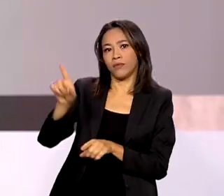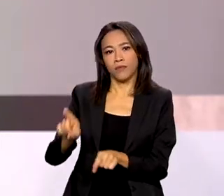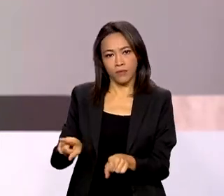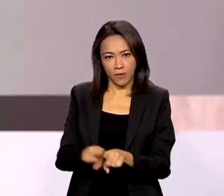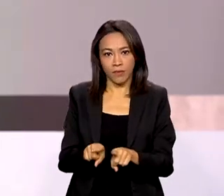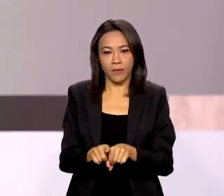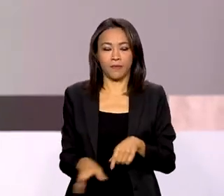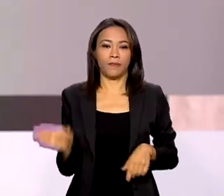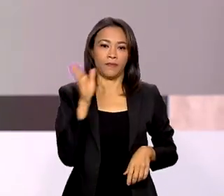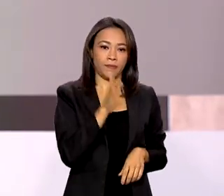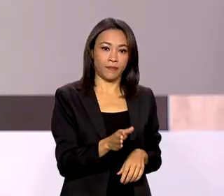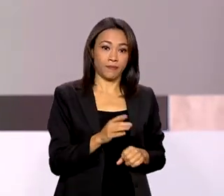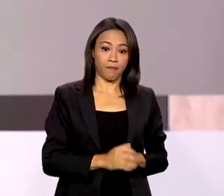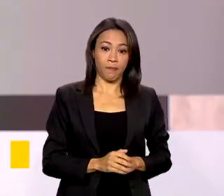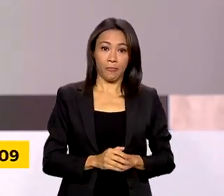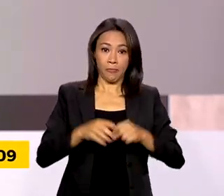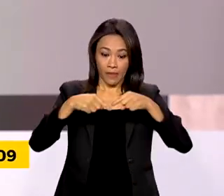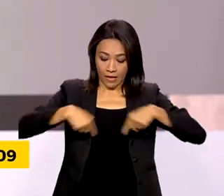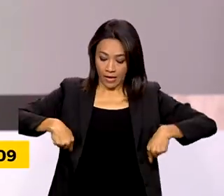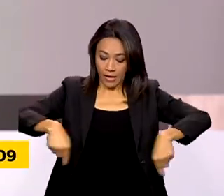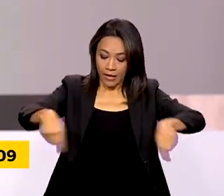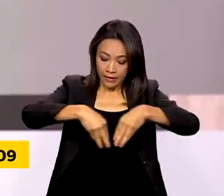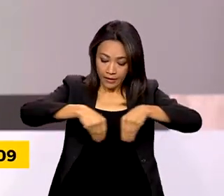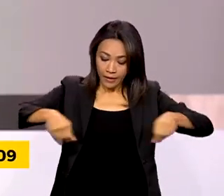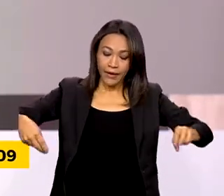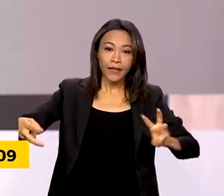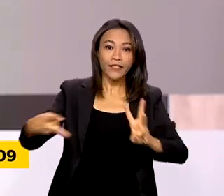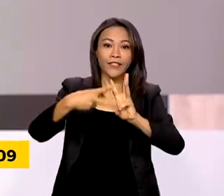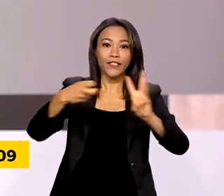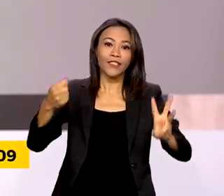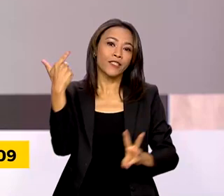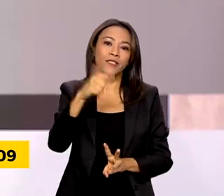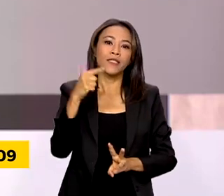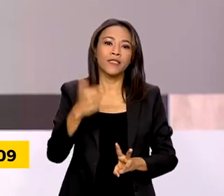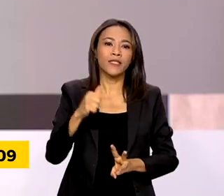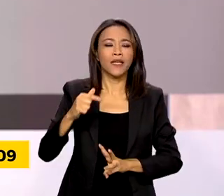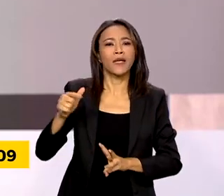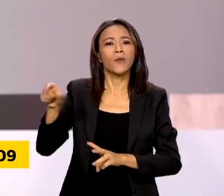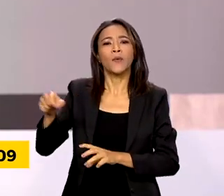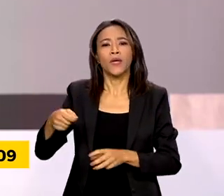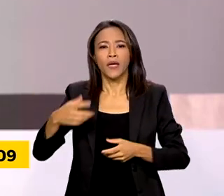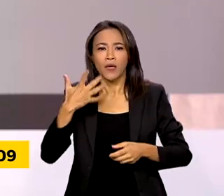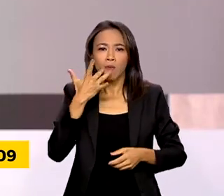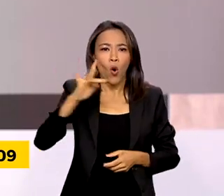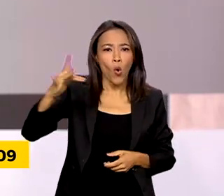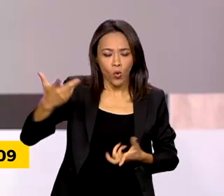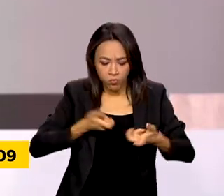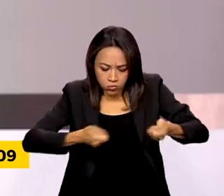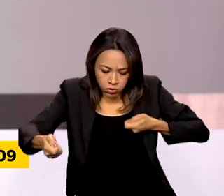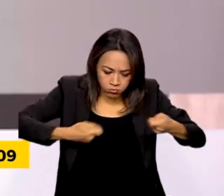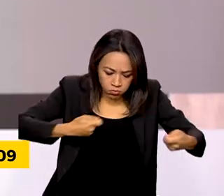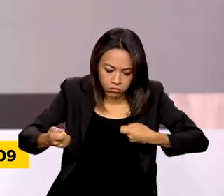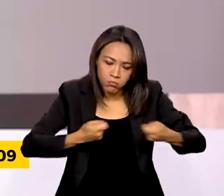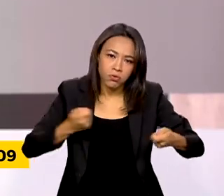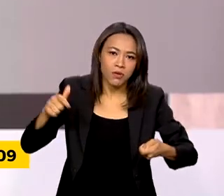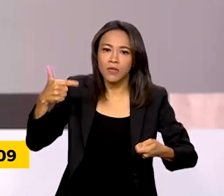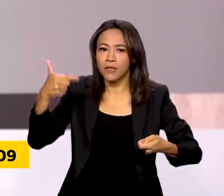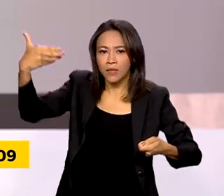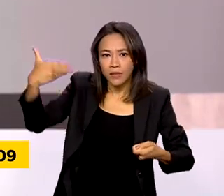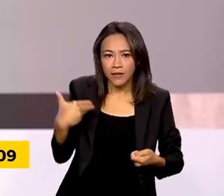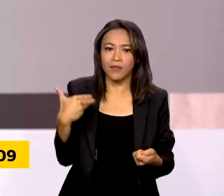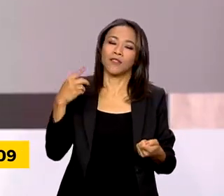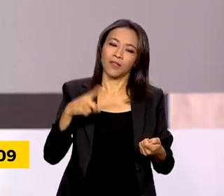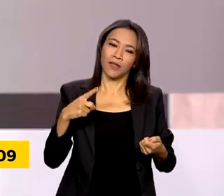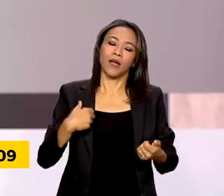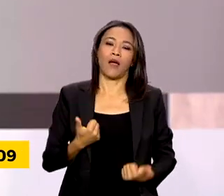Terra indígena sem garimpo. Foi o que defendeu a ministra Sônia Guajajara no Senado, que fez um balanço das ações a